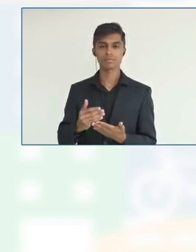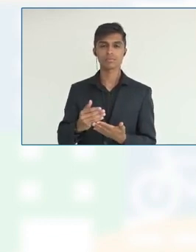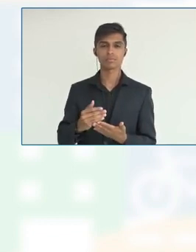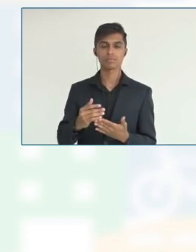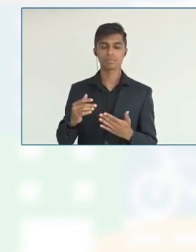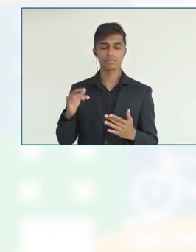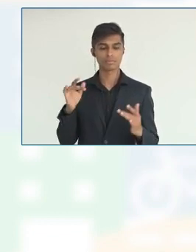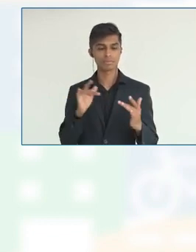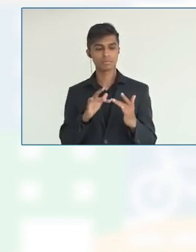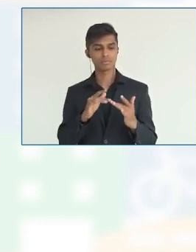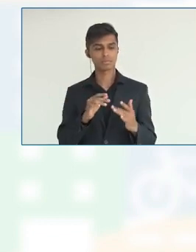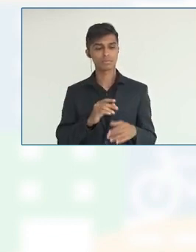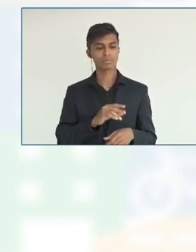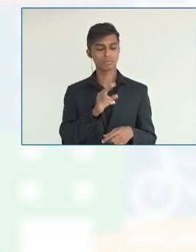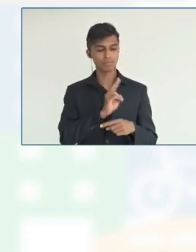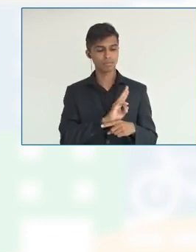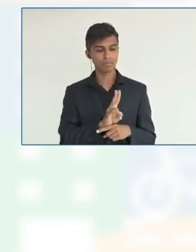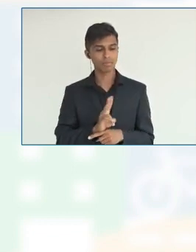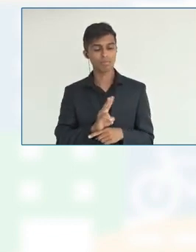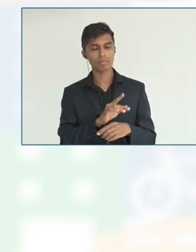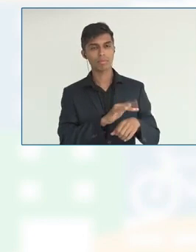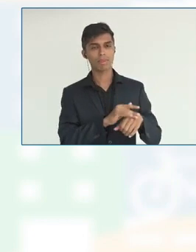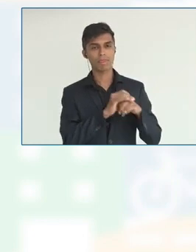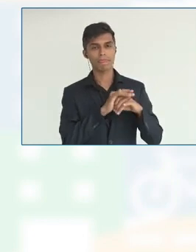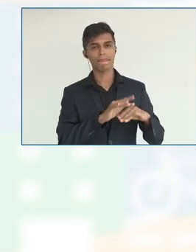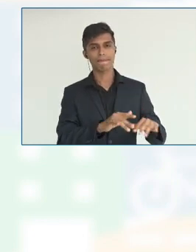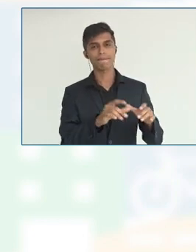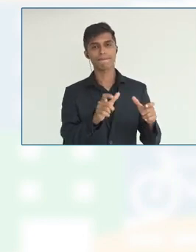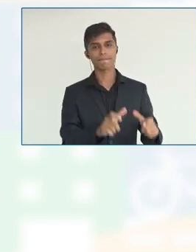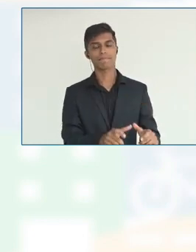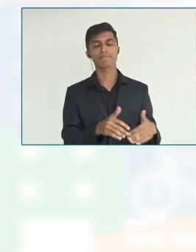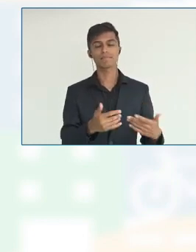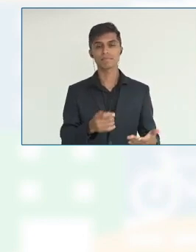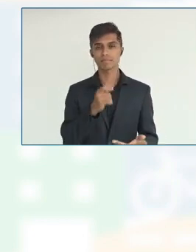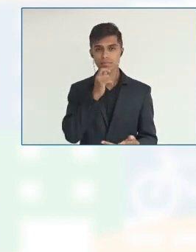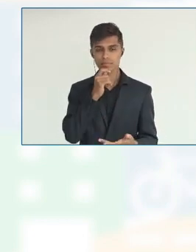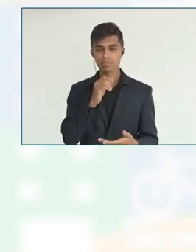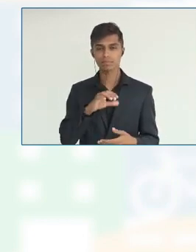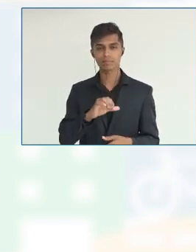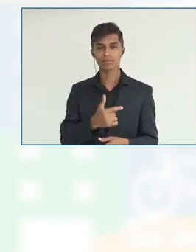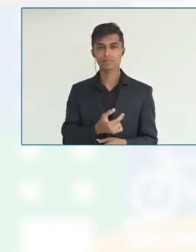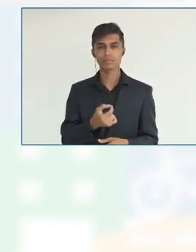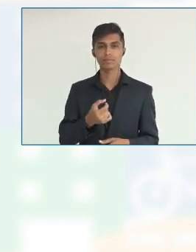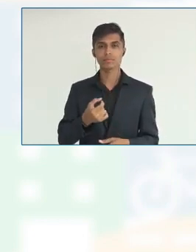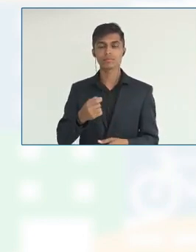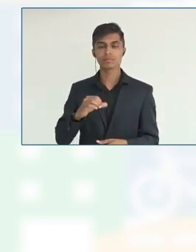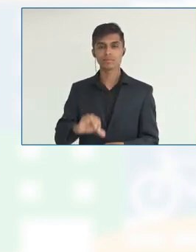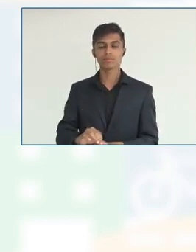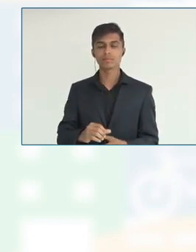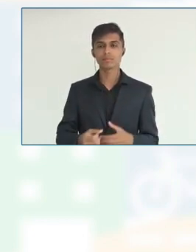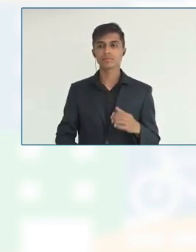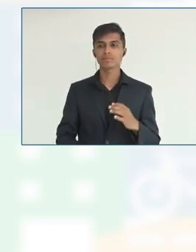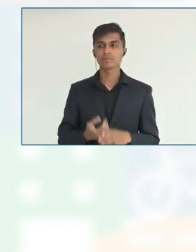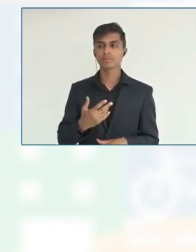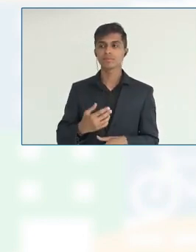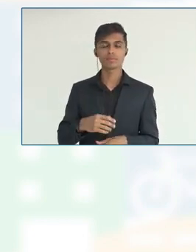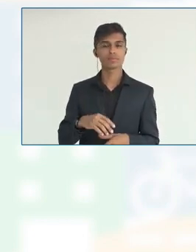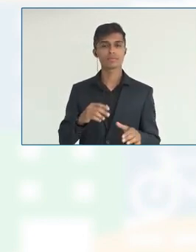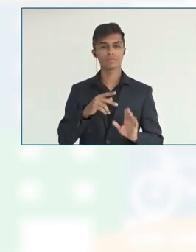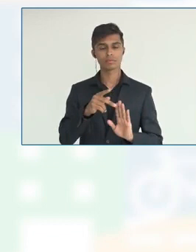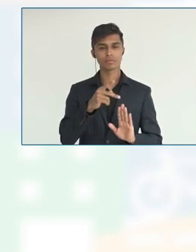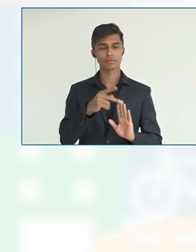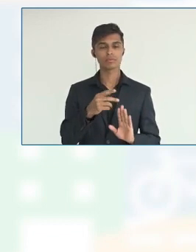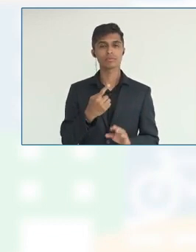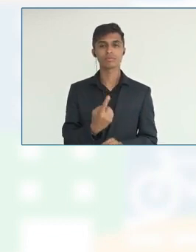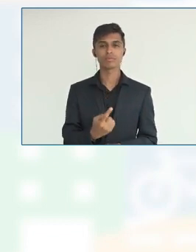agora à vigilância epidemiológica. Ainda em 2009, foi publicada a portaria